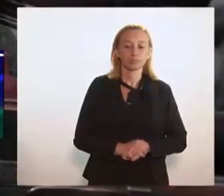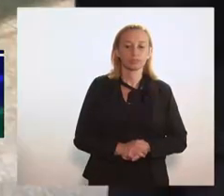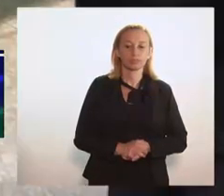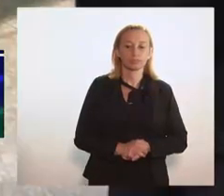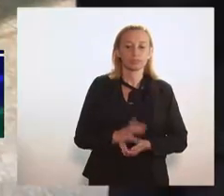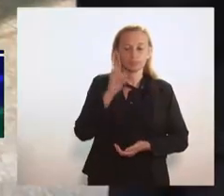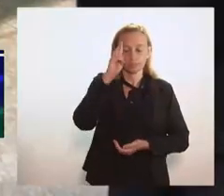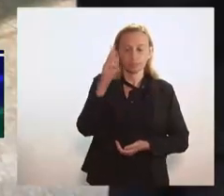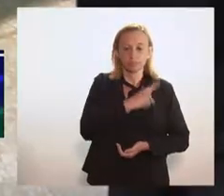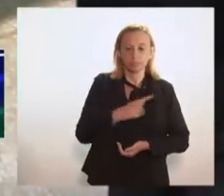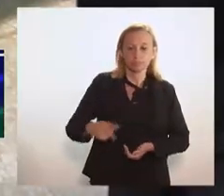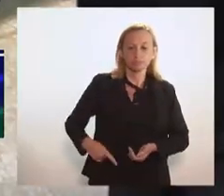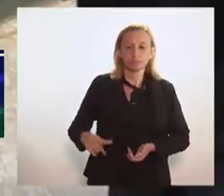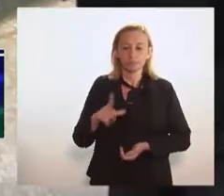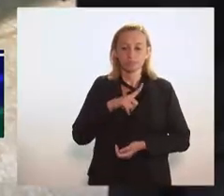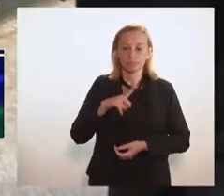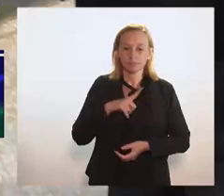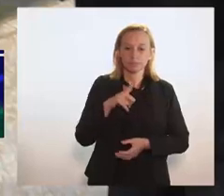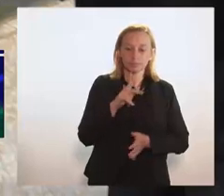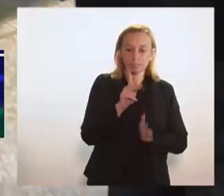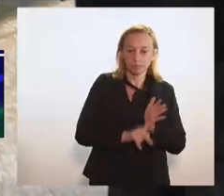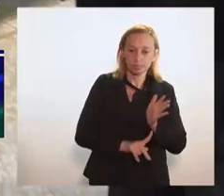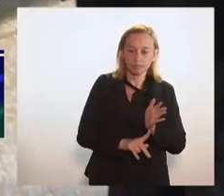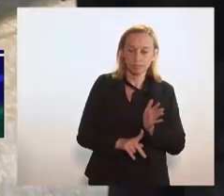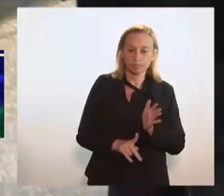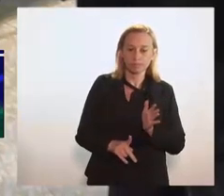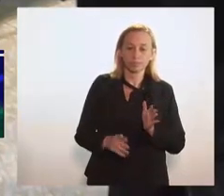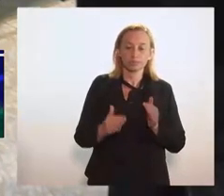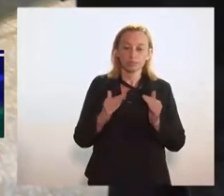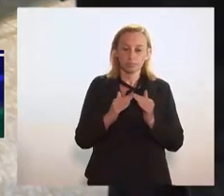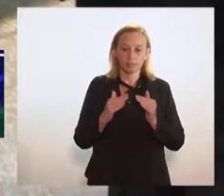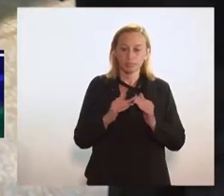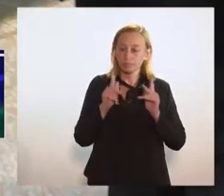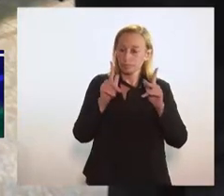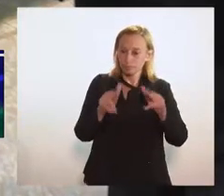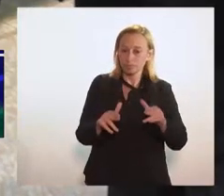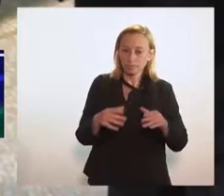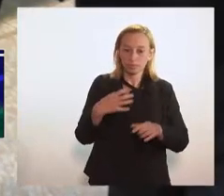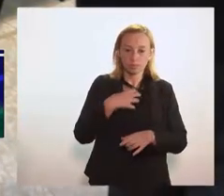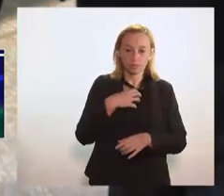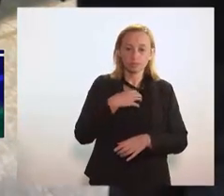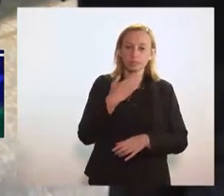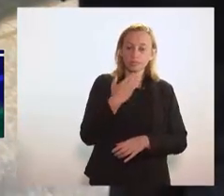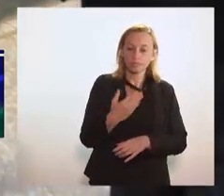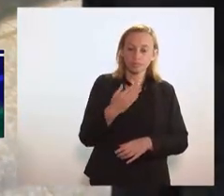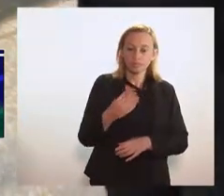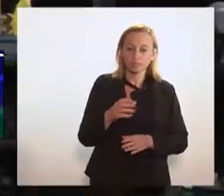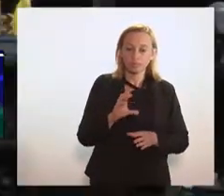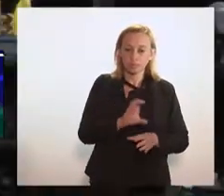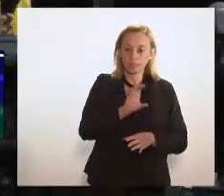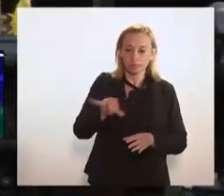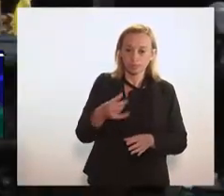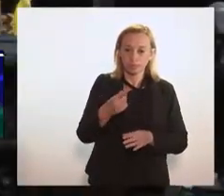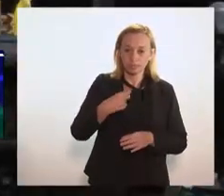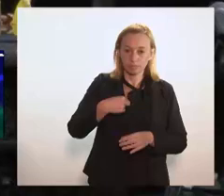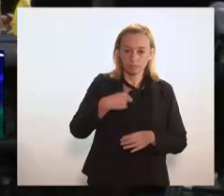Senhor presidente, há um projeto de lei tramitando na casa com o mesmo teor. Eu queria pedir a Vossa Excelência que remetesse à CCJ.